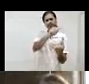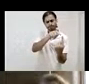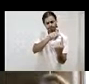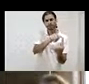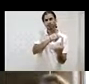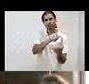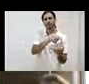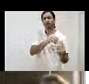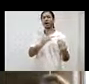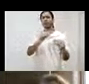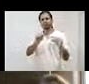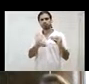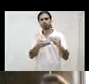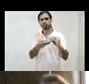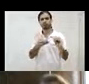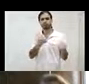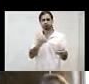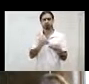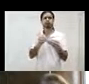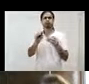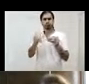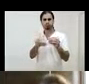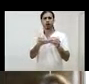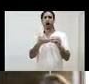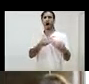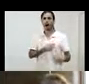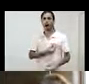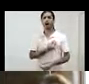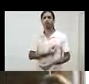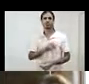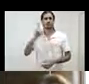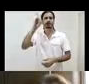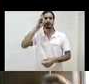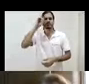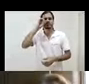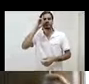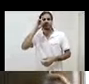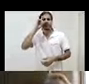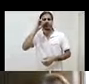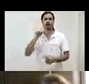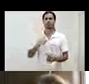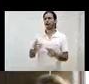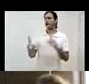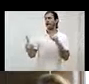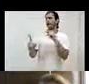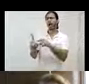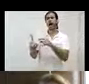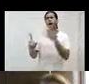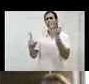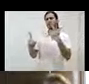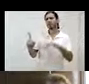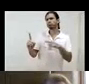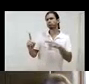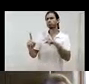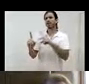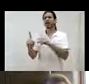sujeitos são capazes de falar. Quem ele é? Como ele se percebe